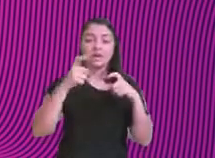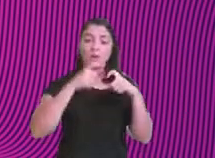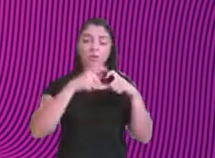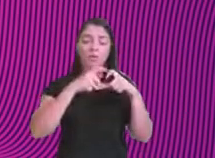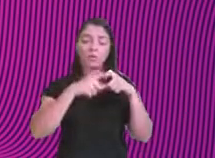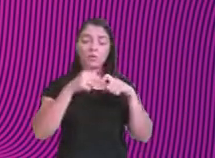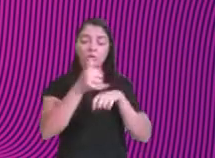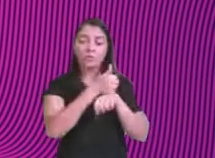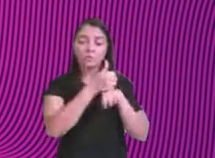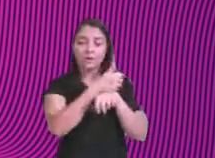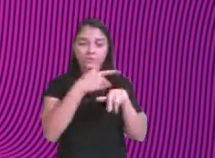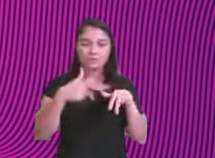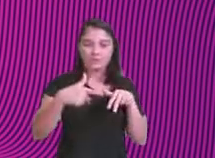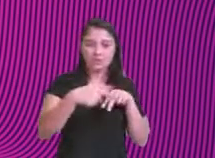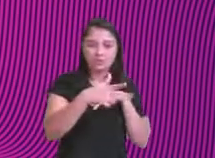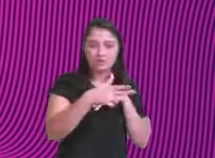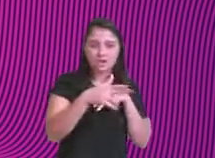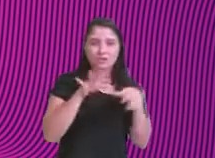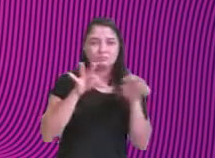ele tenha